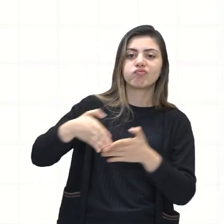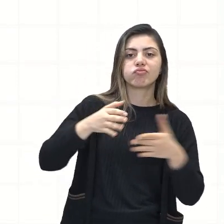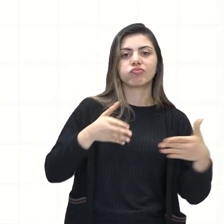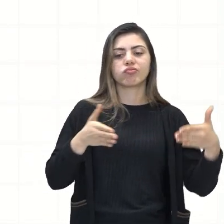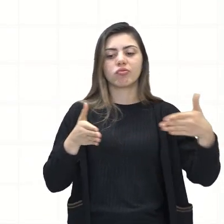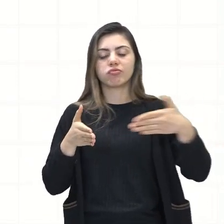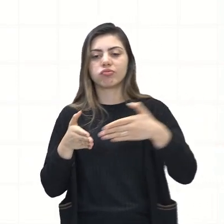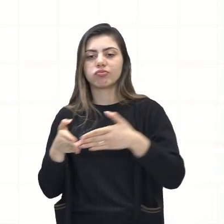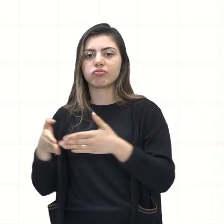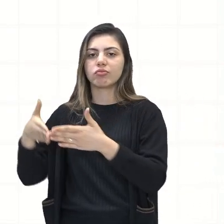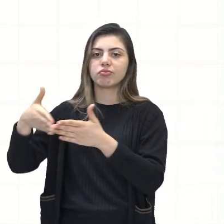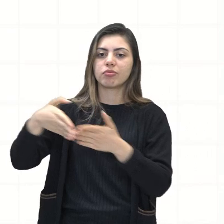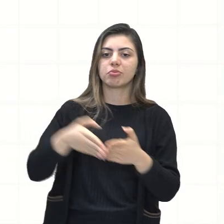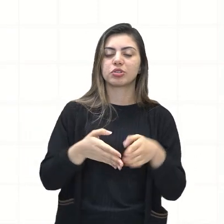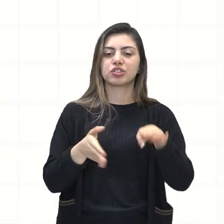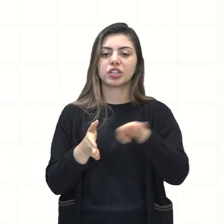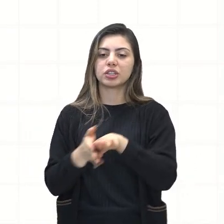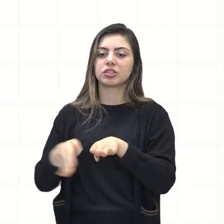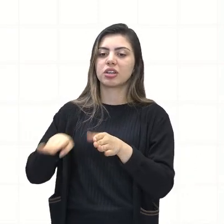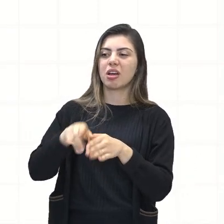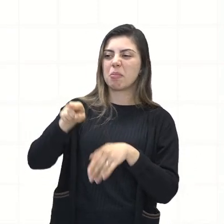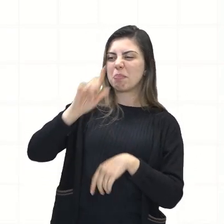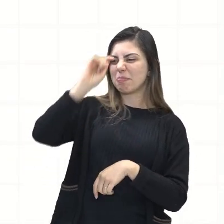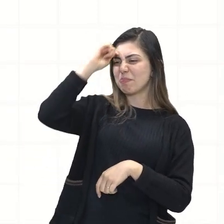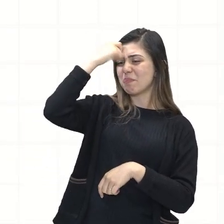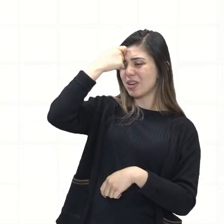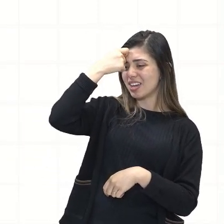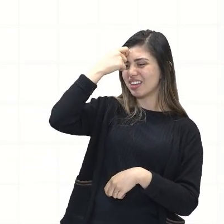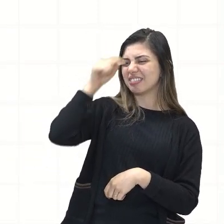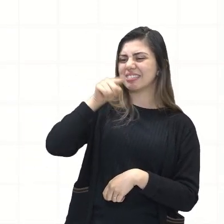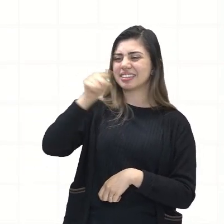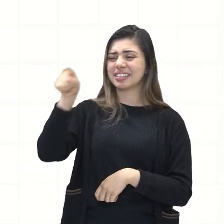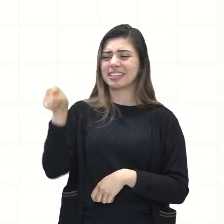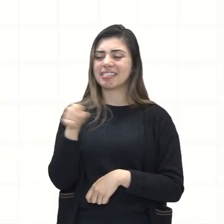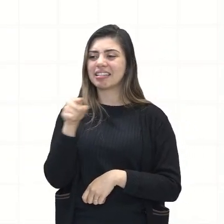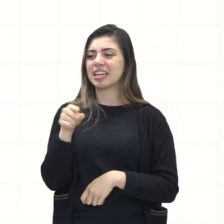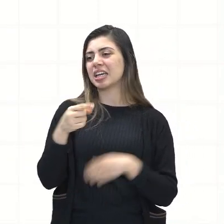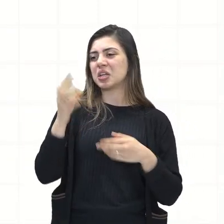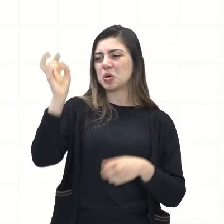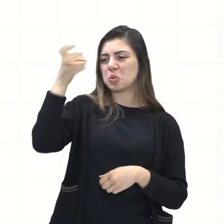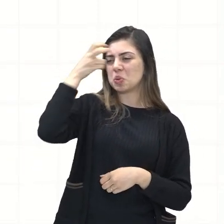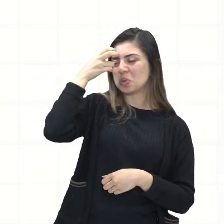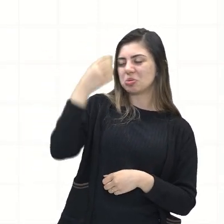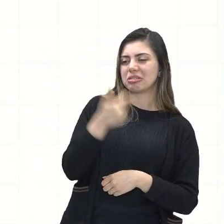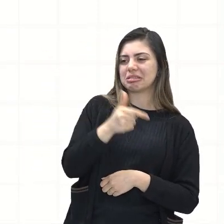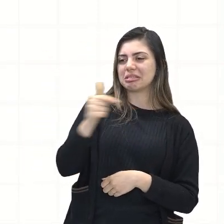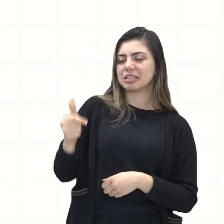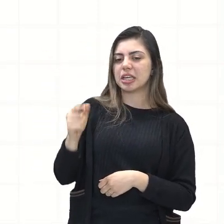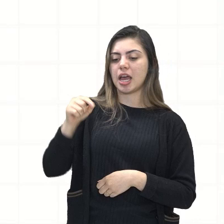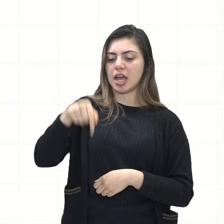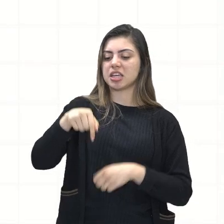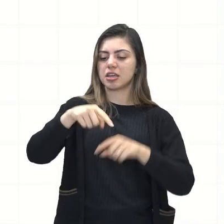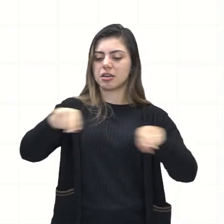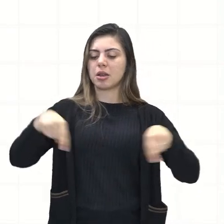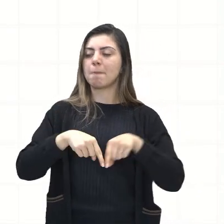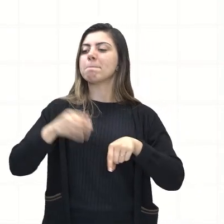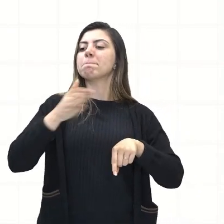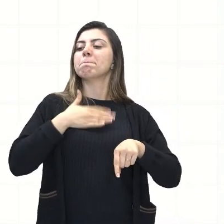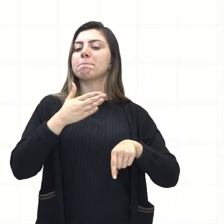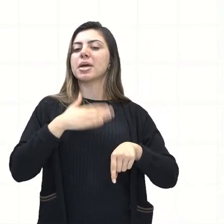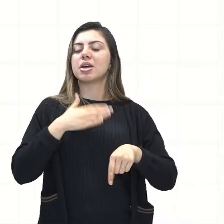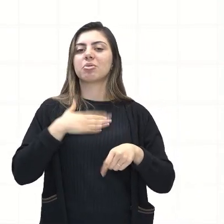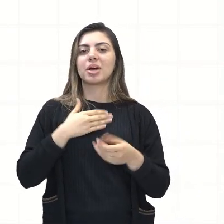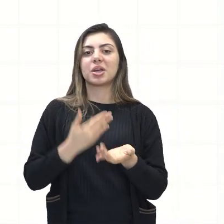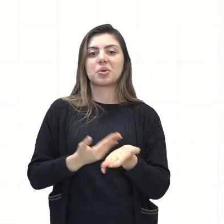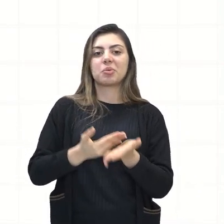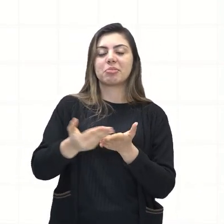e foram, não importa, esses negros que estão aí são todos selvagens, agora isso aqui é tudo nosso. E aí formaram-se várias colônias ao longo